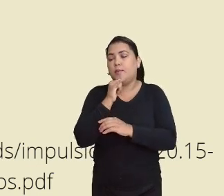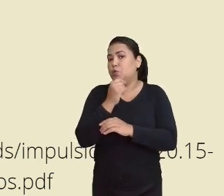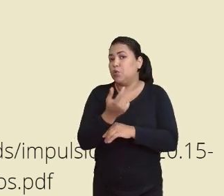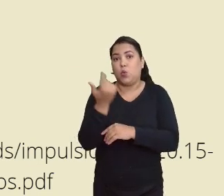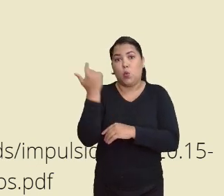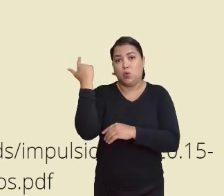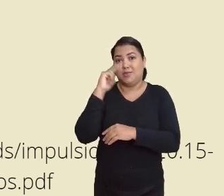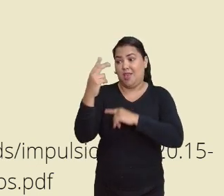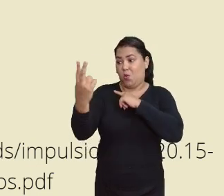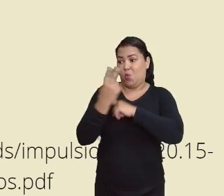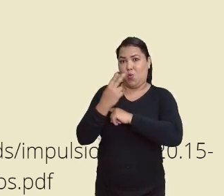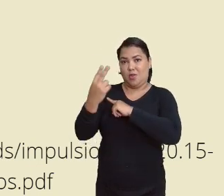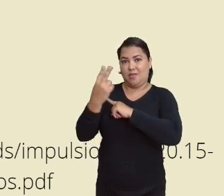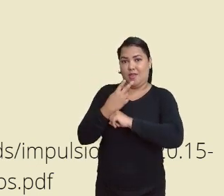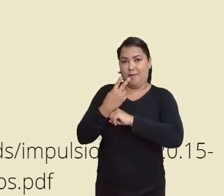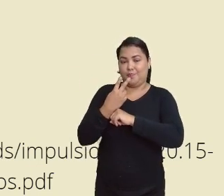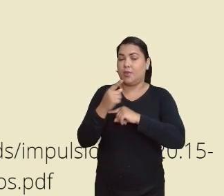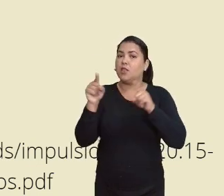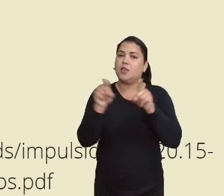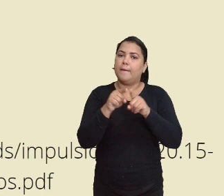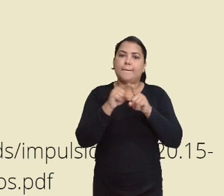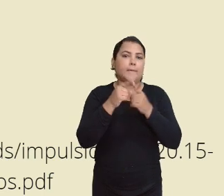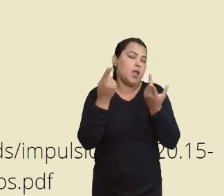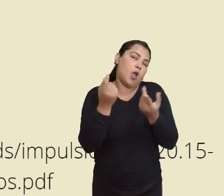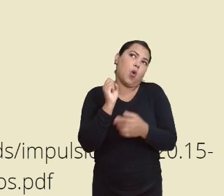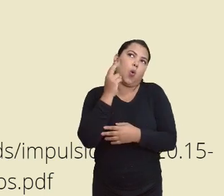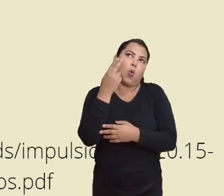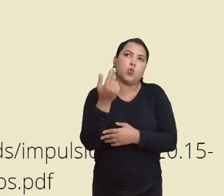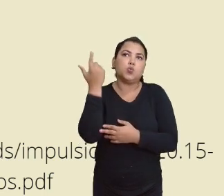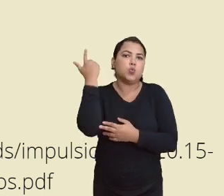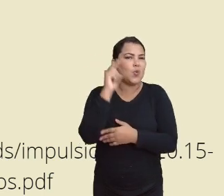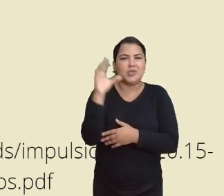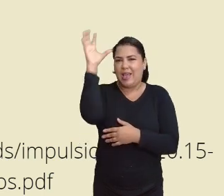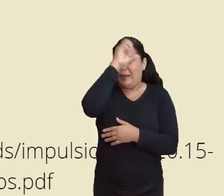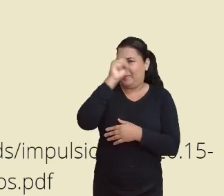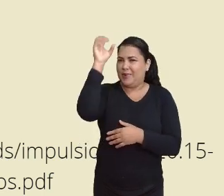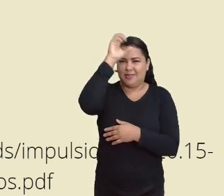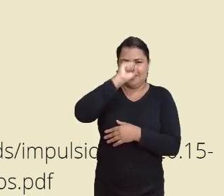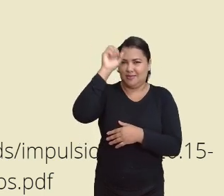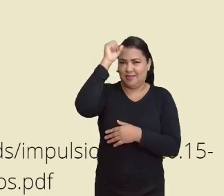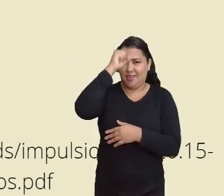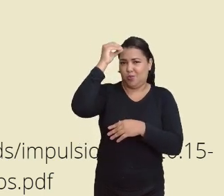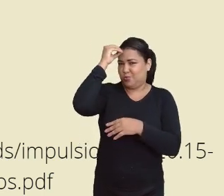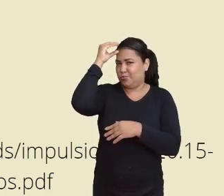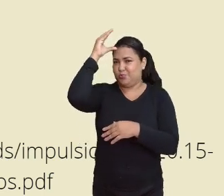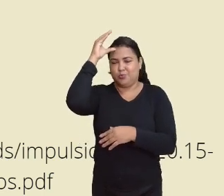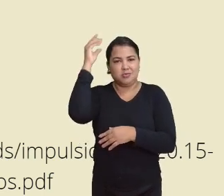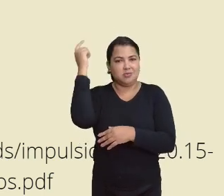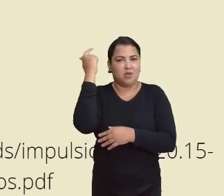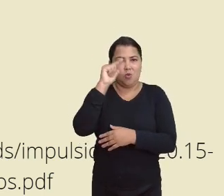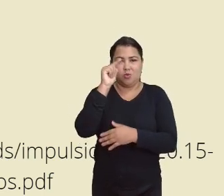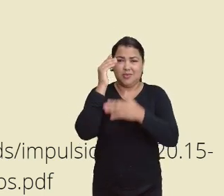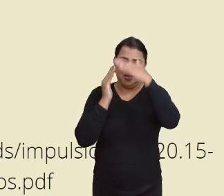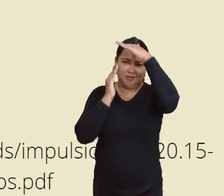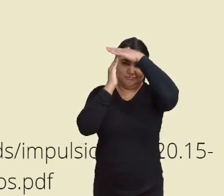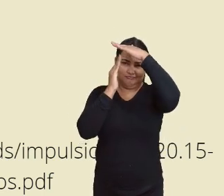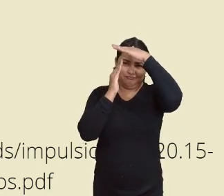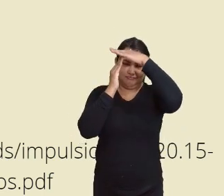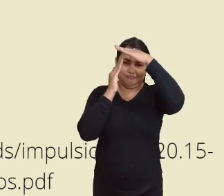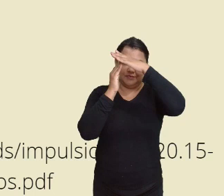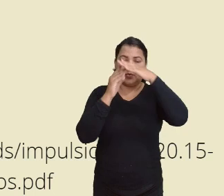Nas habilidades acadêmicas, nos recursos comunitários, na